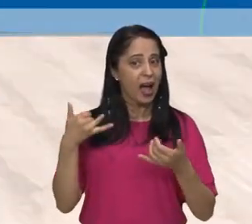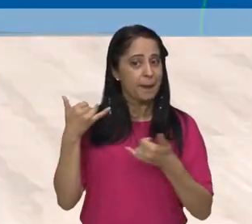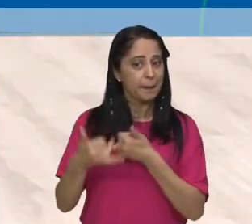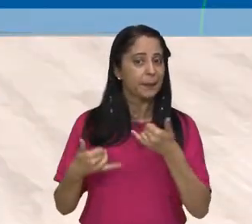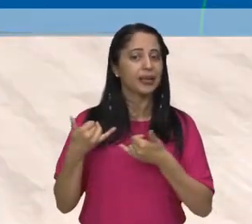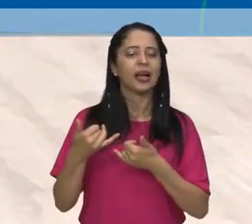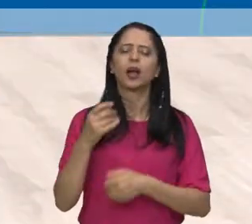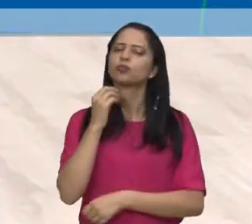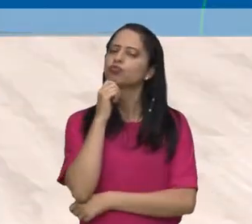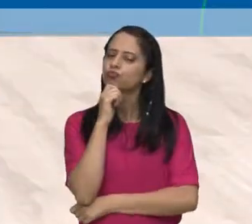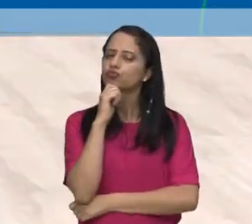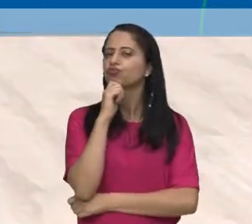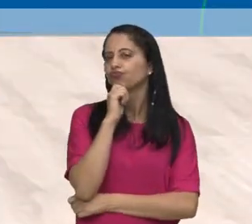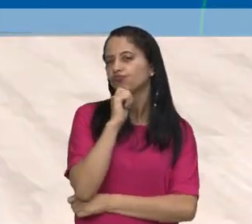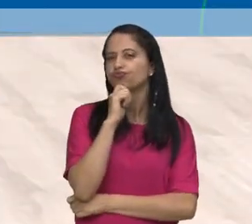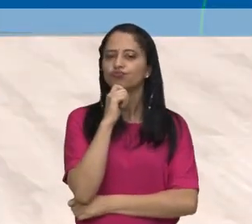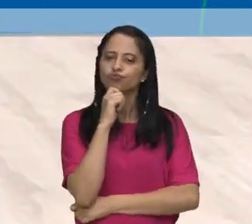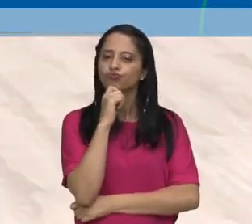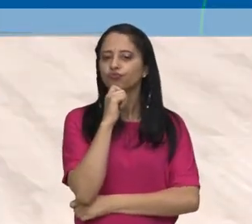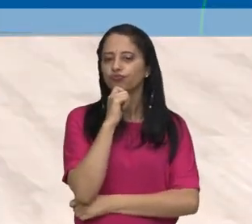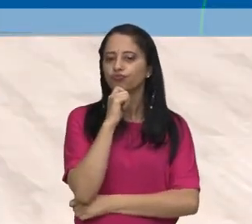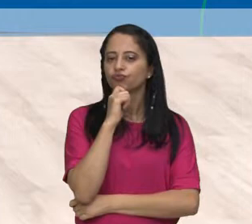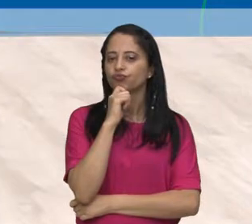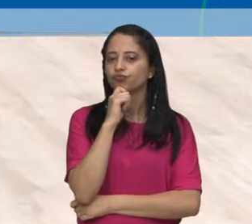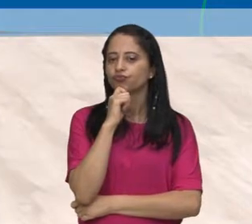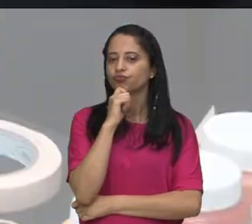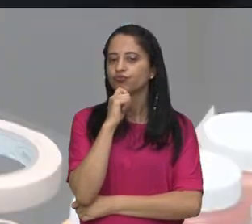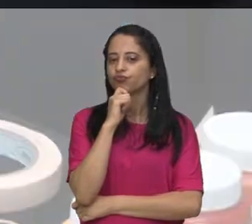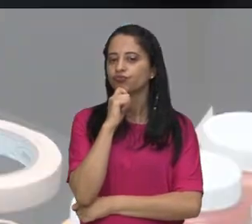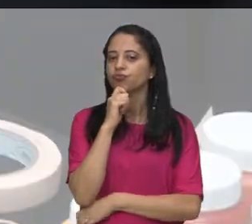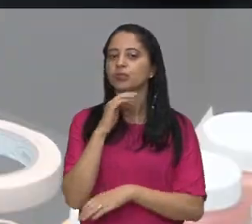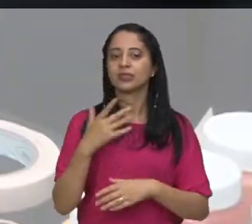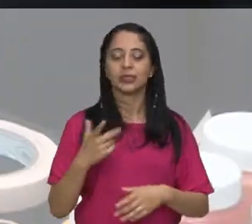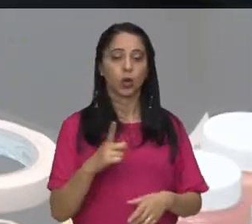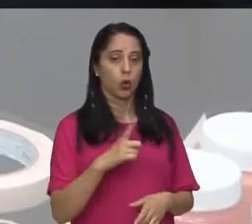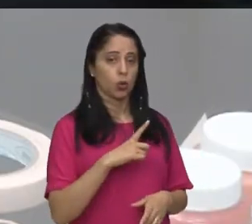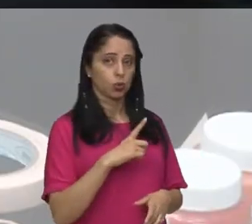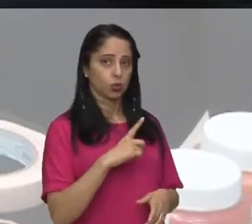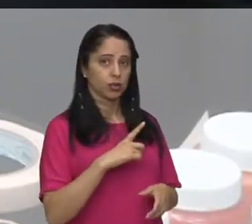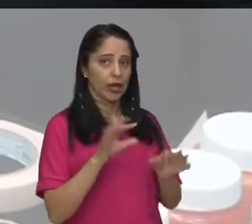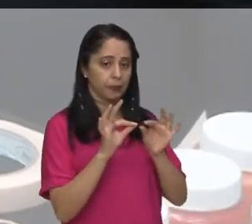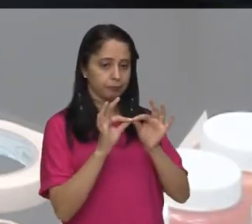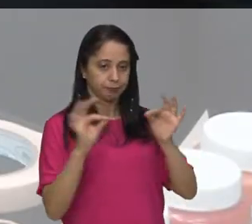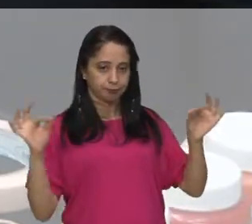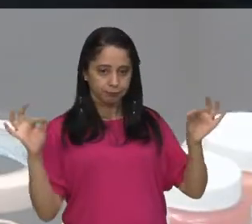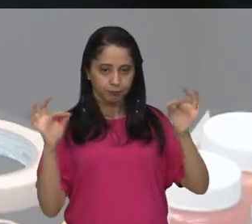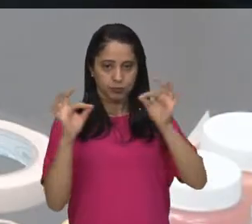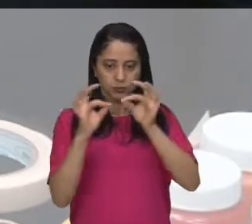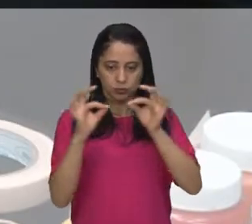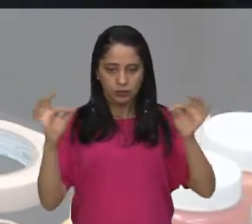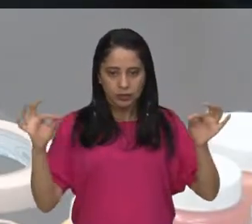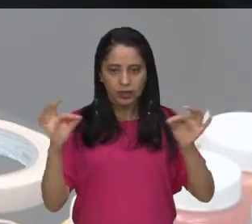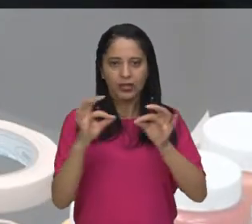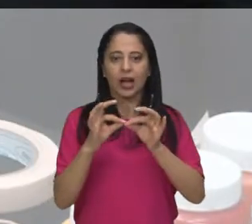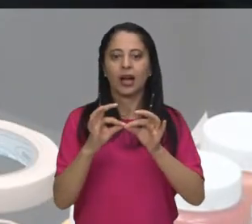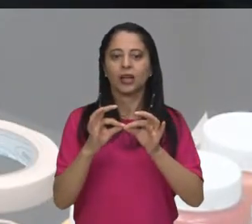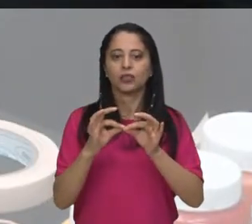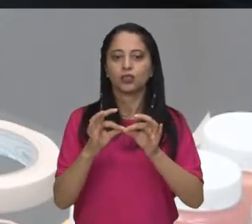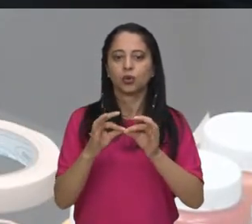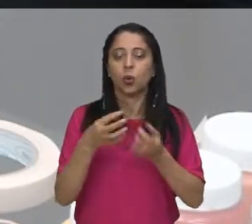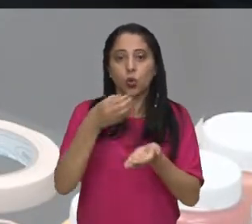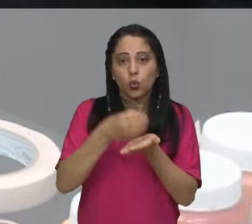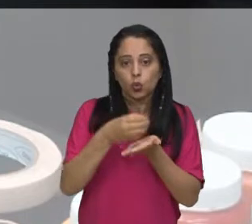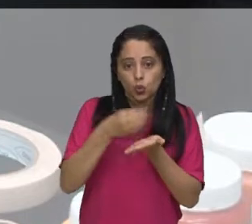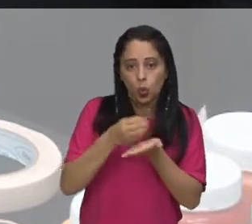gente faz? Que legal! Então, nós temos os elásticos fixos, a